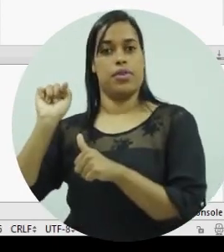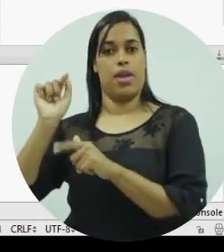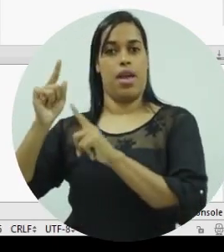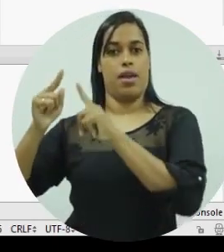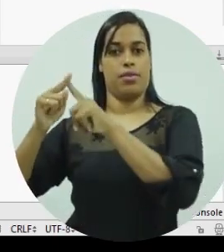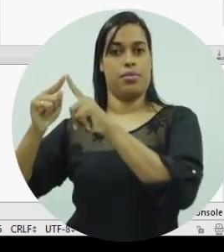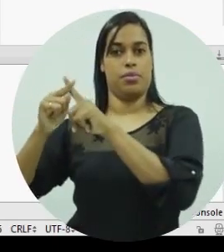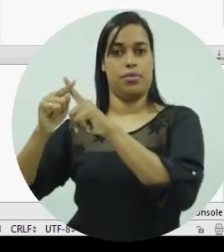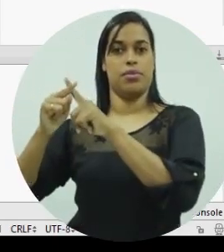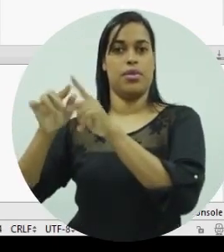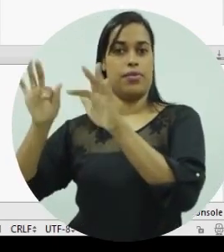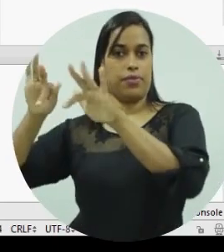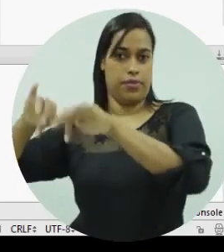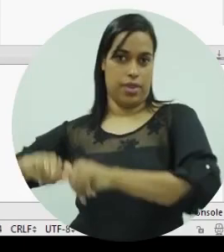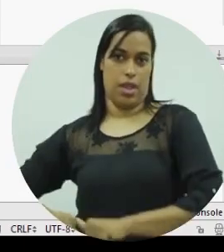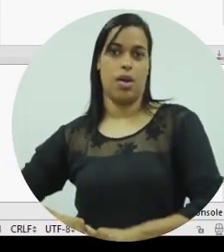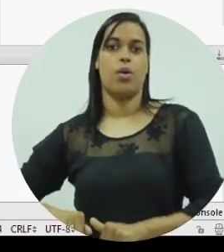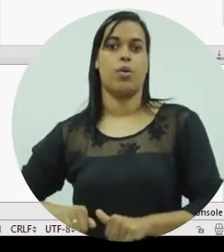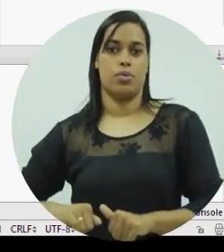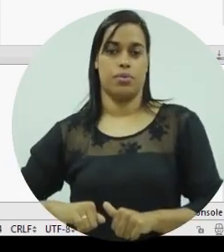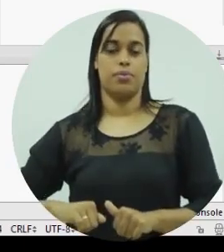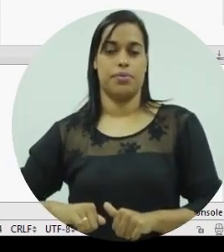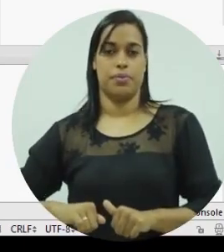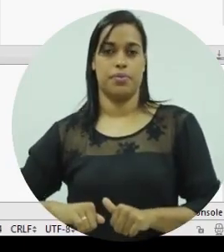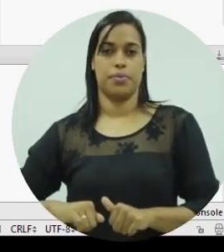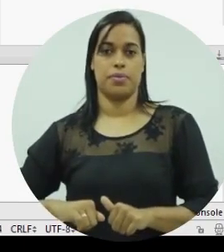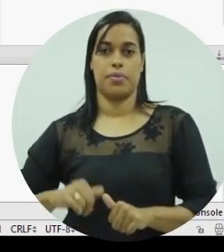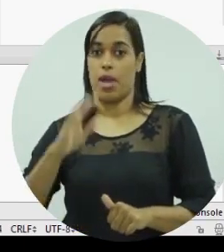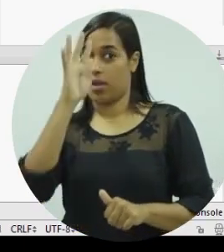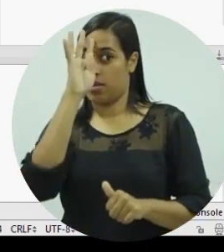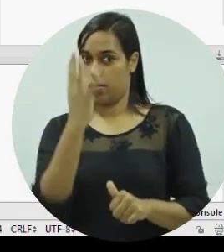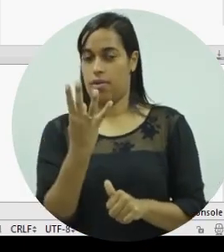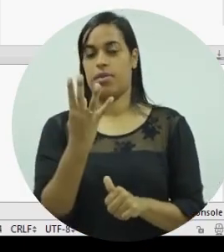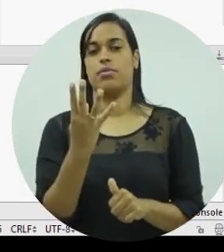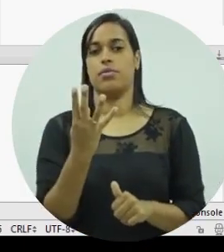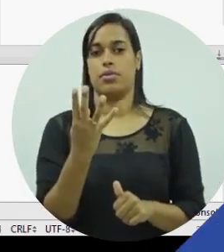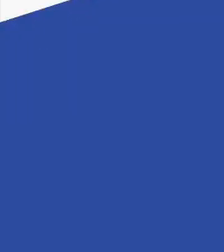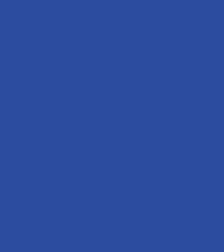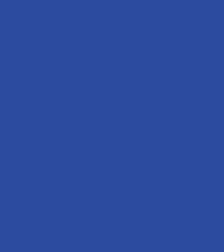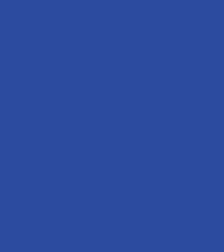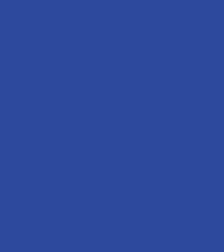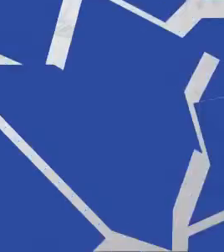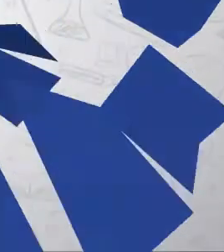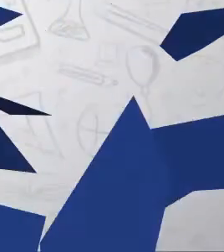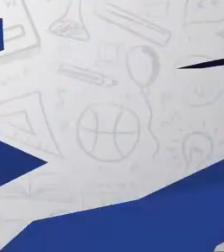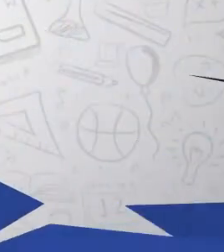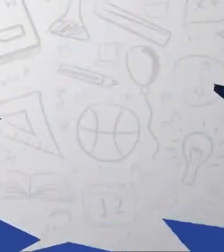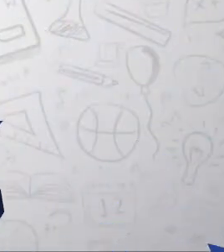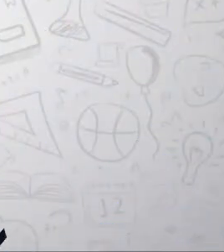por fim, a expressão final. E aí ele atribui o resultado.